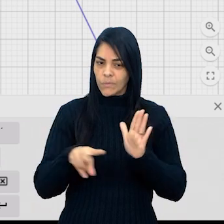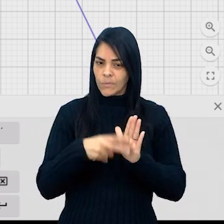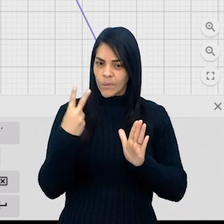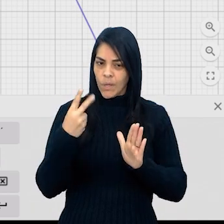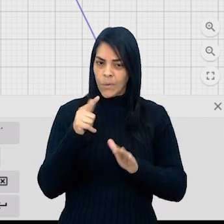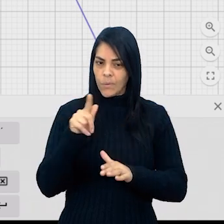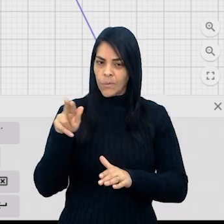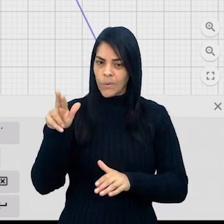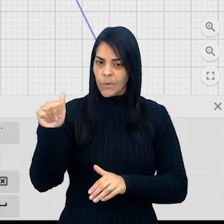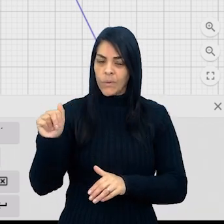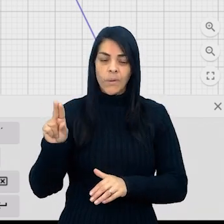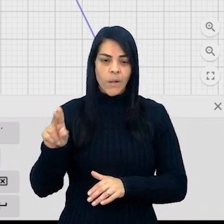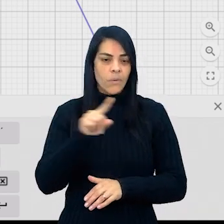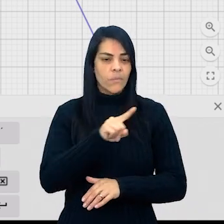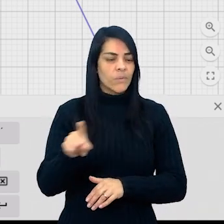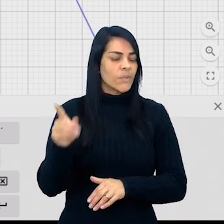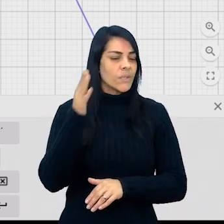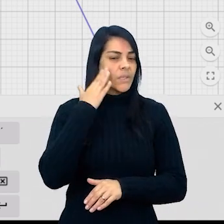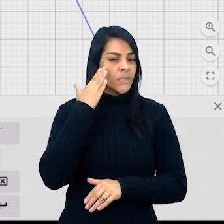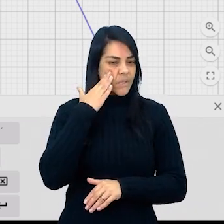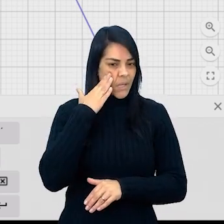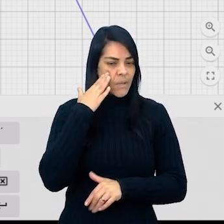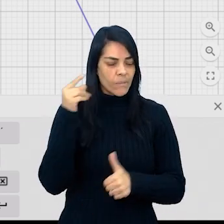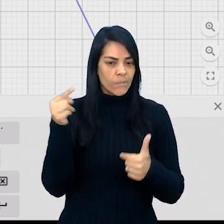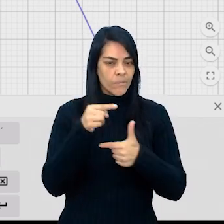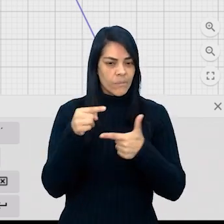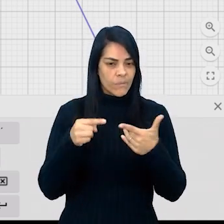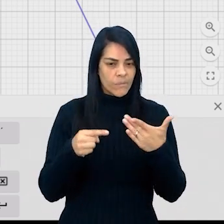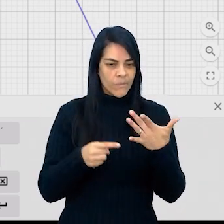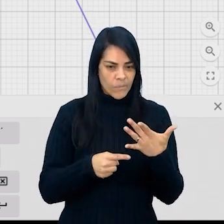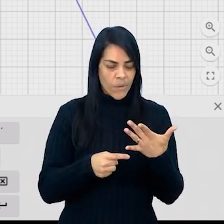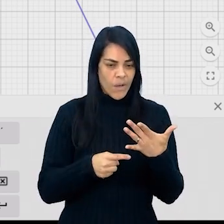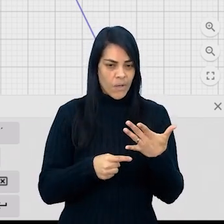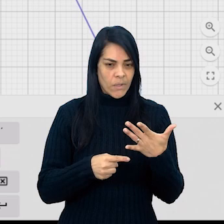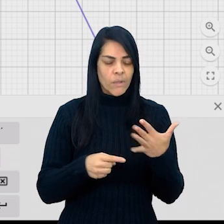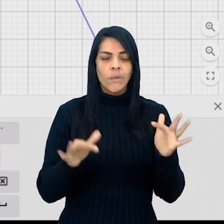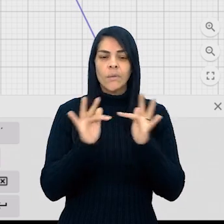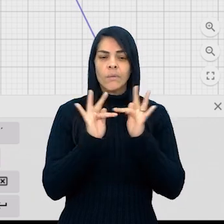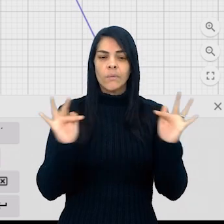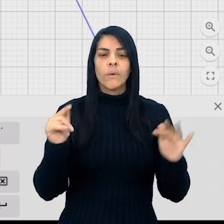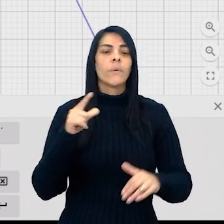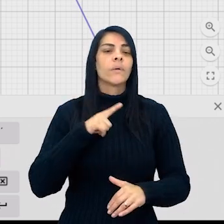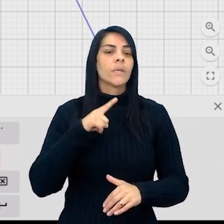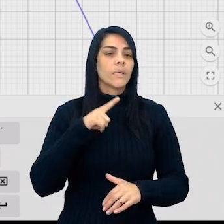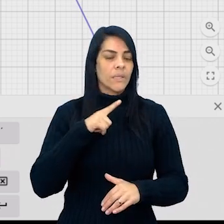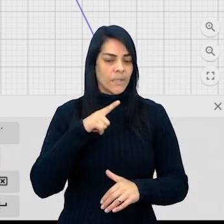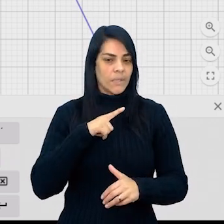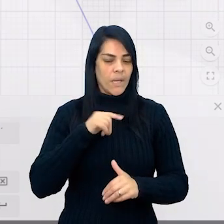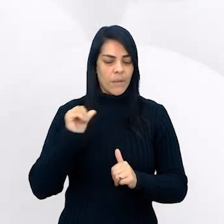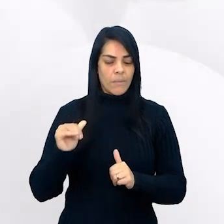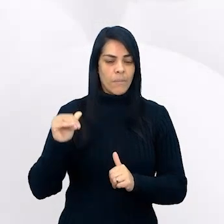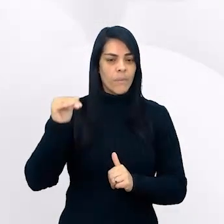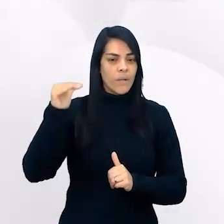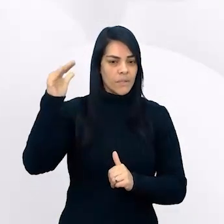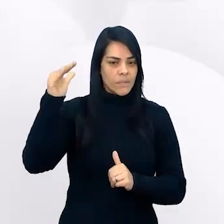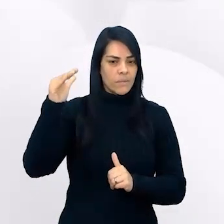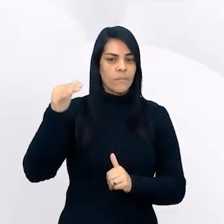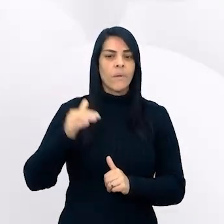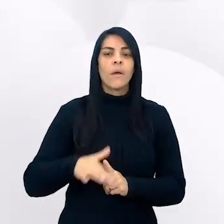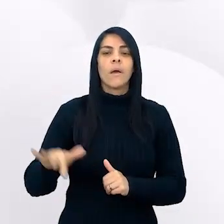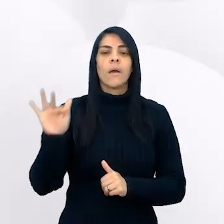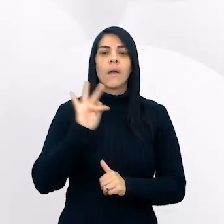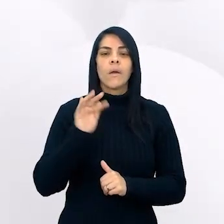você identifique os elementos dessa função, que é uma função que tem concavidade para cima, né? F de x